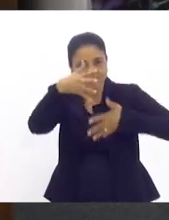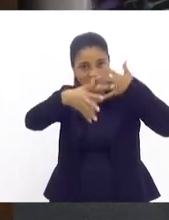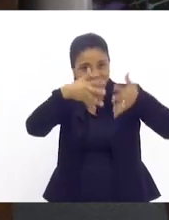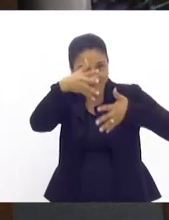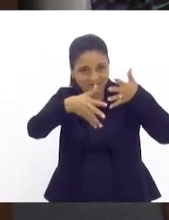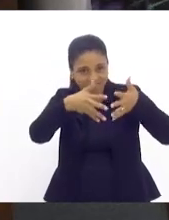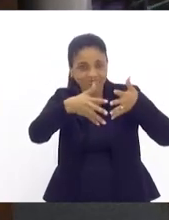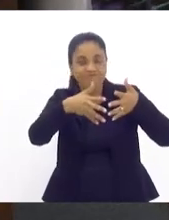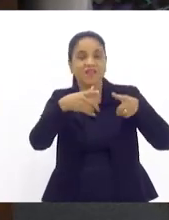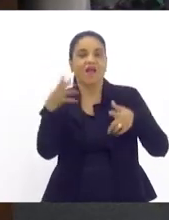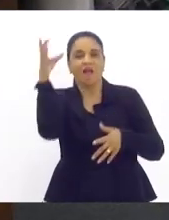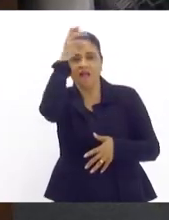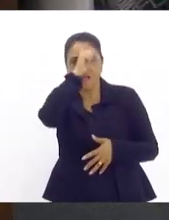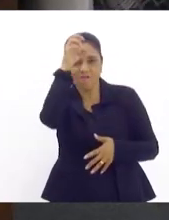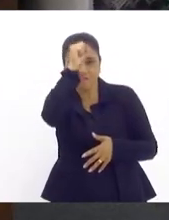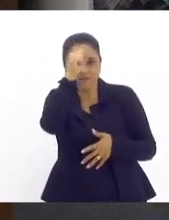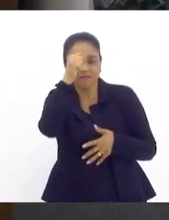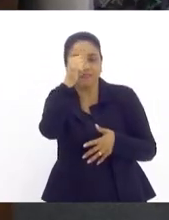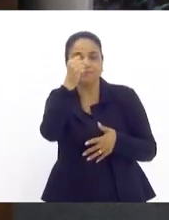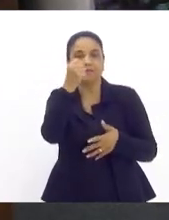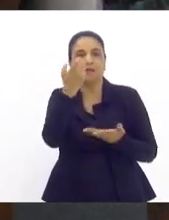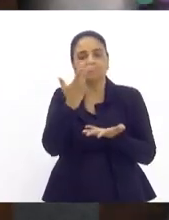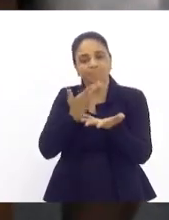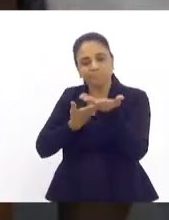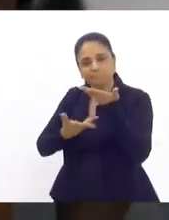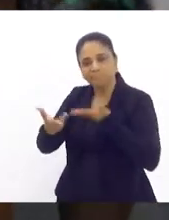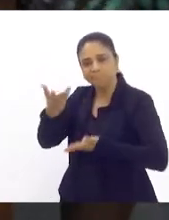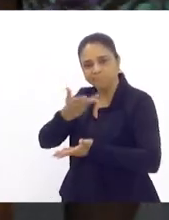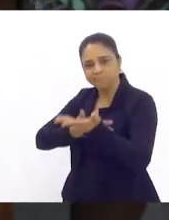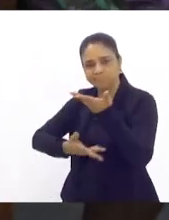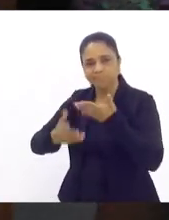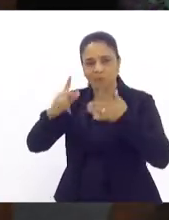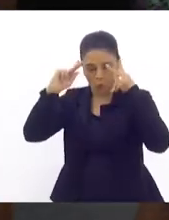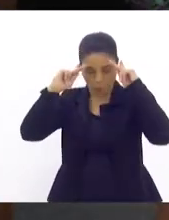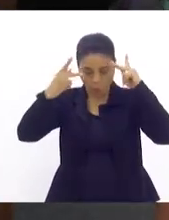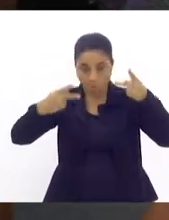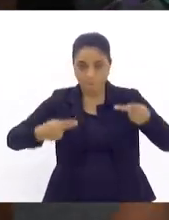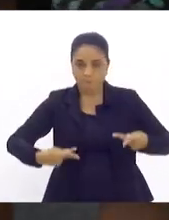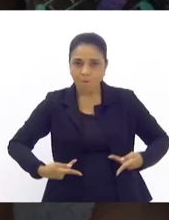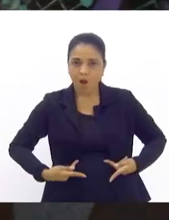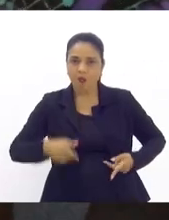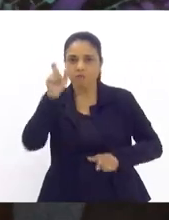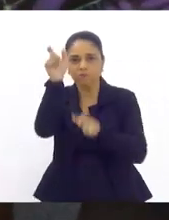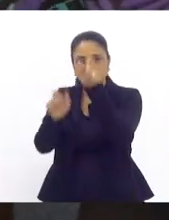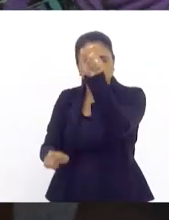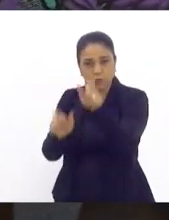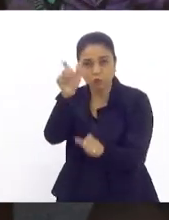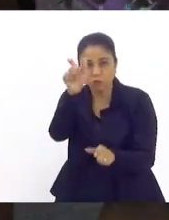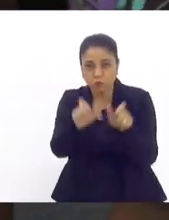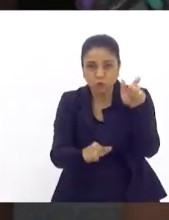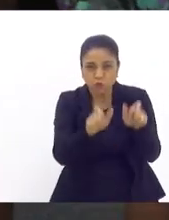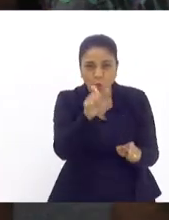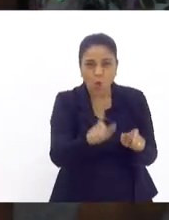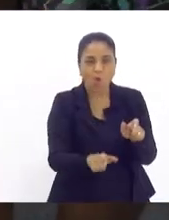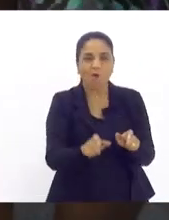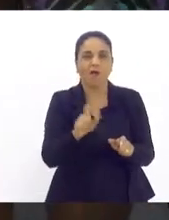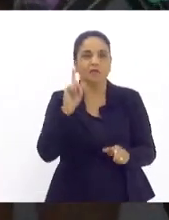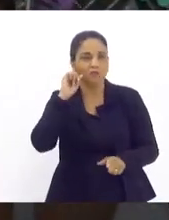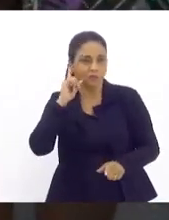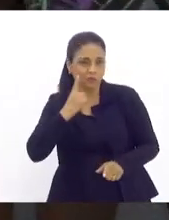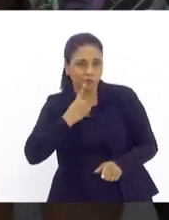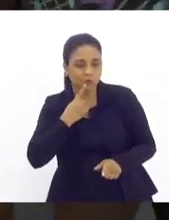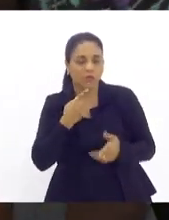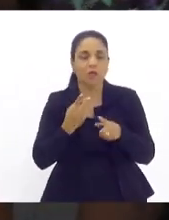melhor atendimento, de modo a dar um atendimento humanizado e qualificado para as pessoas que procurassem as